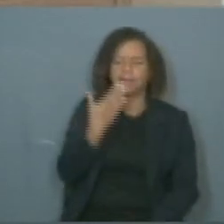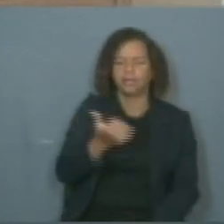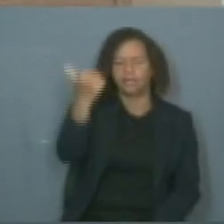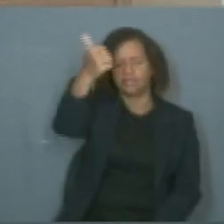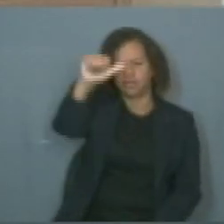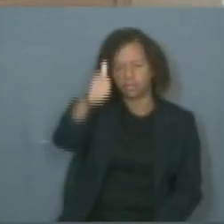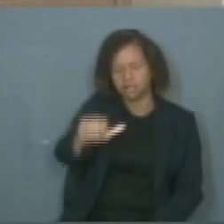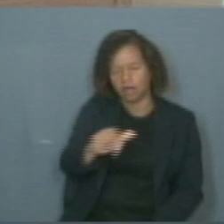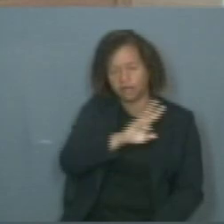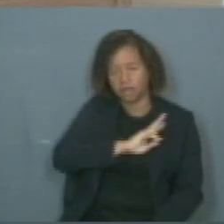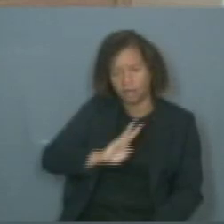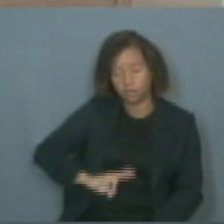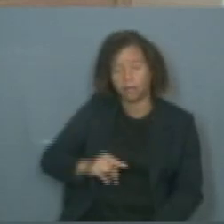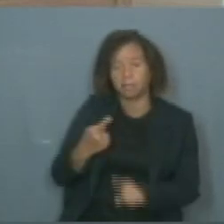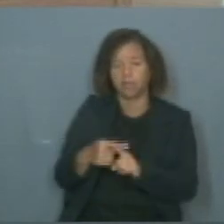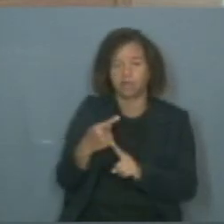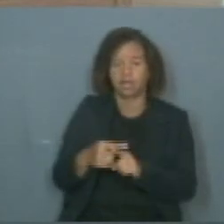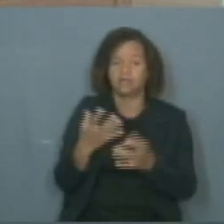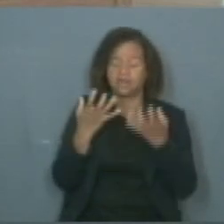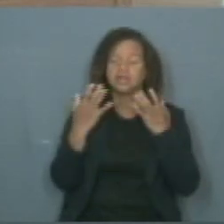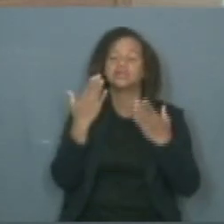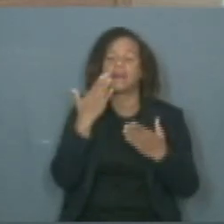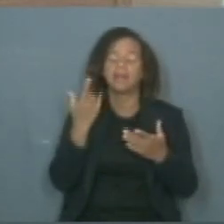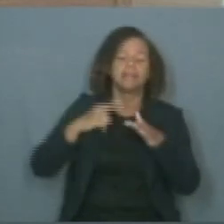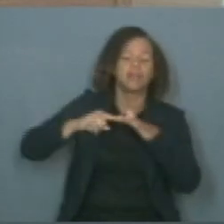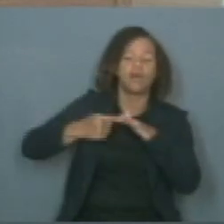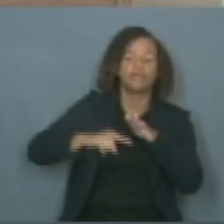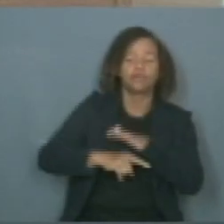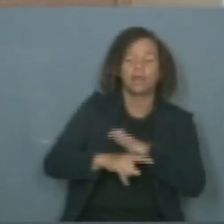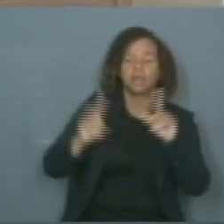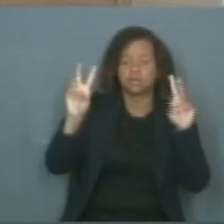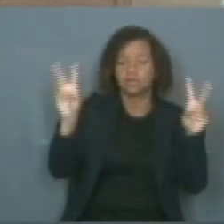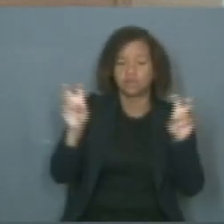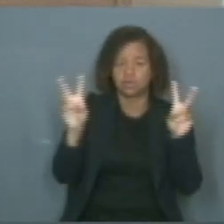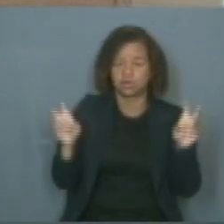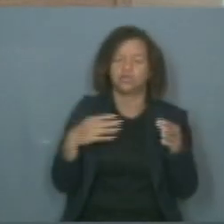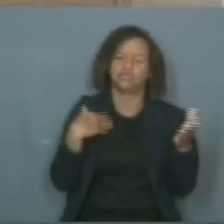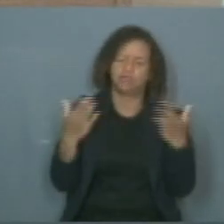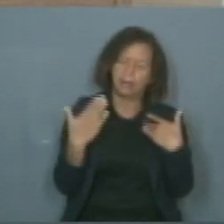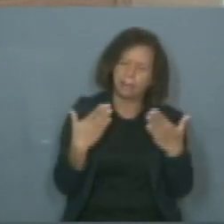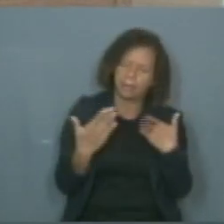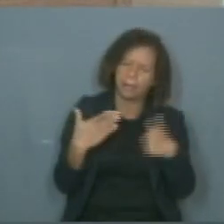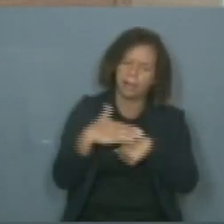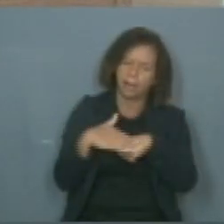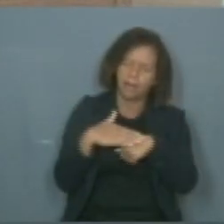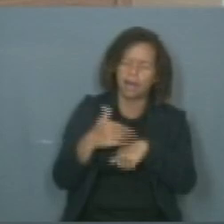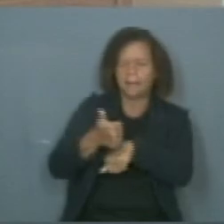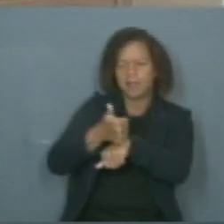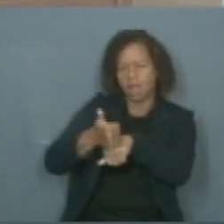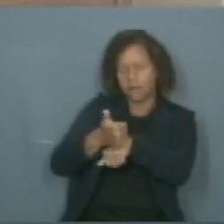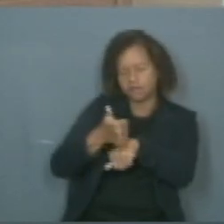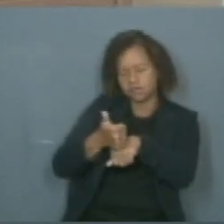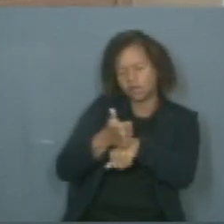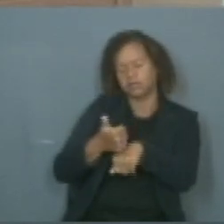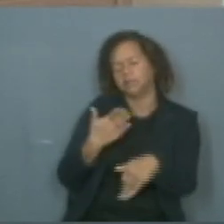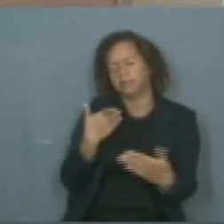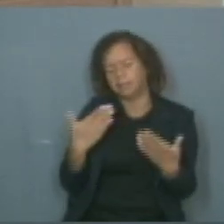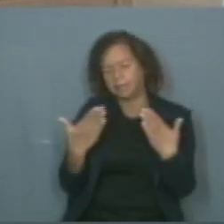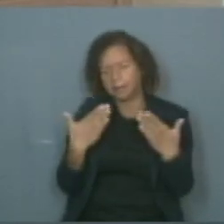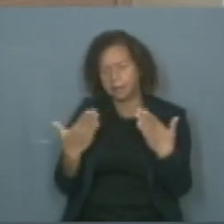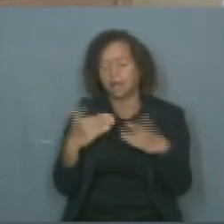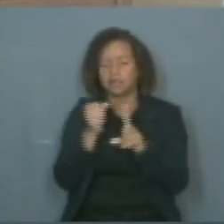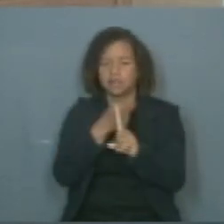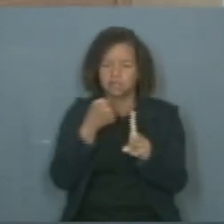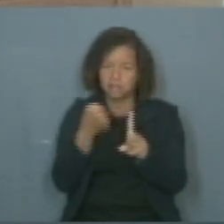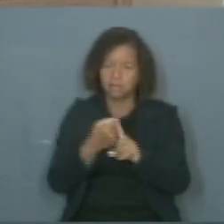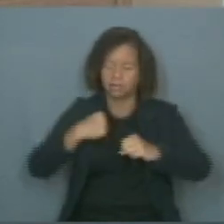vistas, vereador, justamente porque a gente queria se aprofundar mais. E a gente vem dialogando com profissionais e